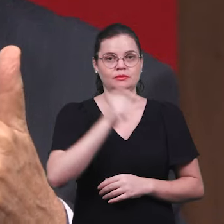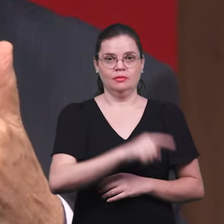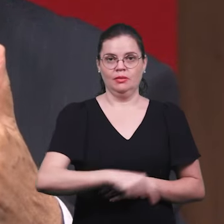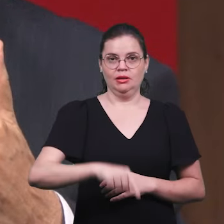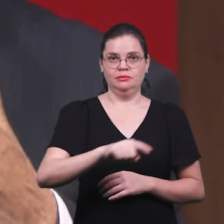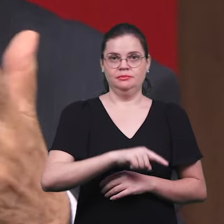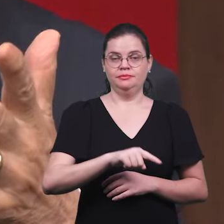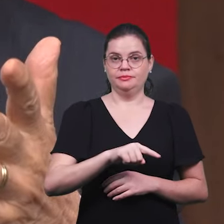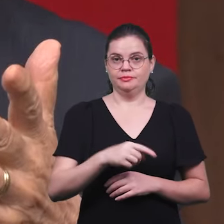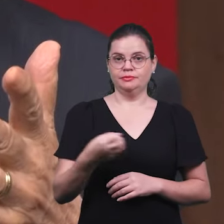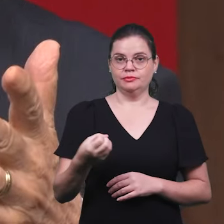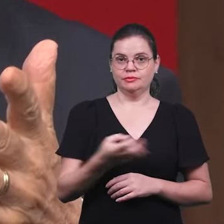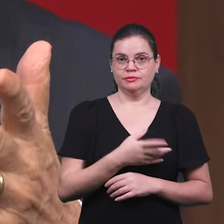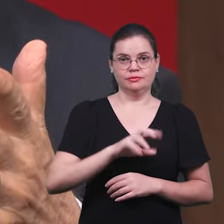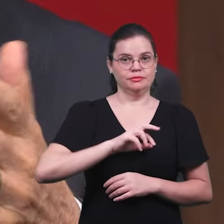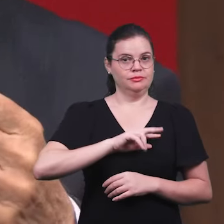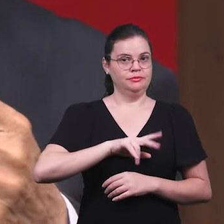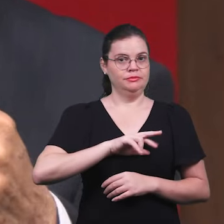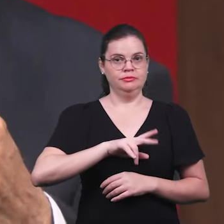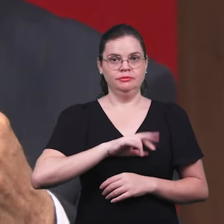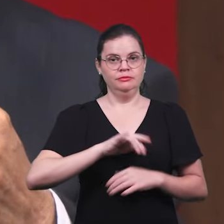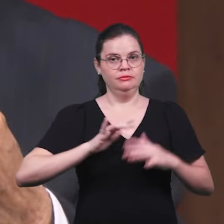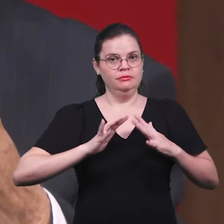cristãos não convertidos,